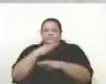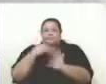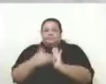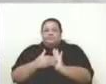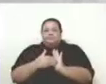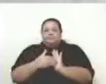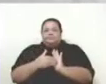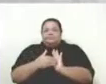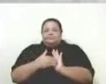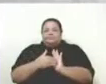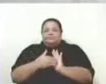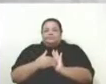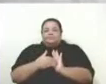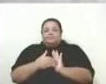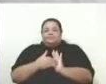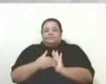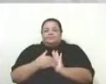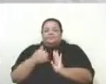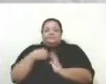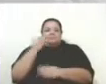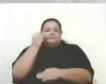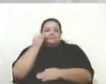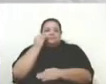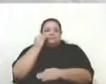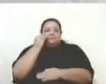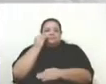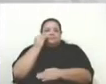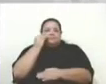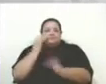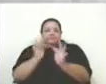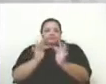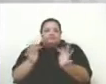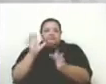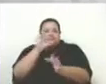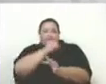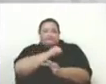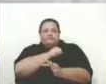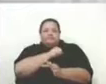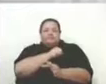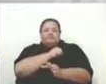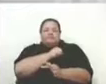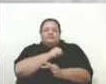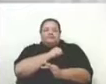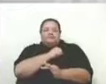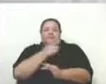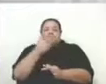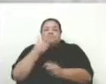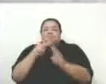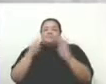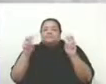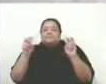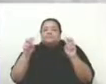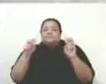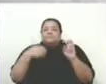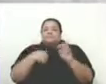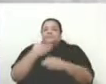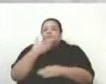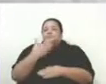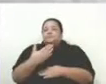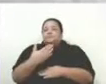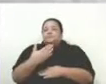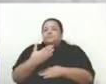Vou tentar ser bem breve e clara. Vou falar sobre o requerimento onde eu solicito a